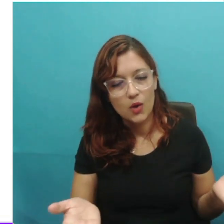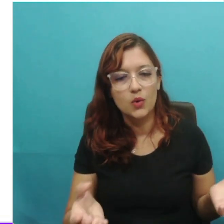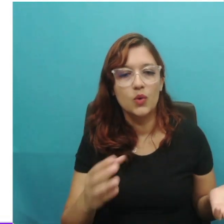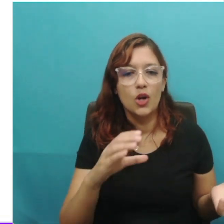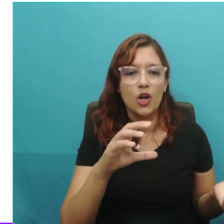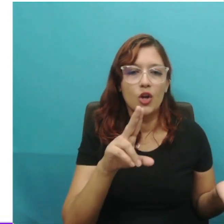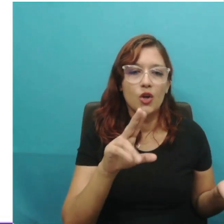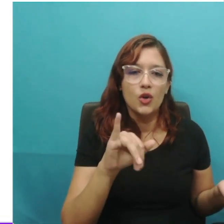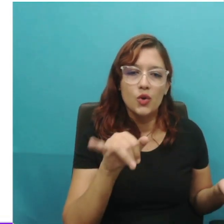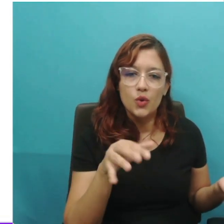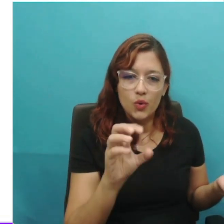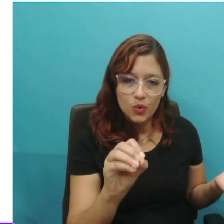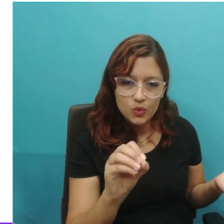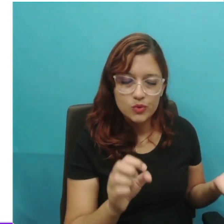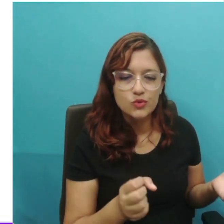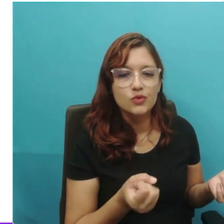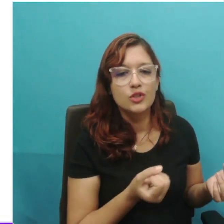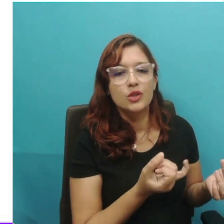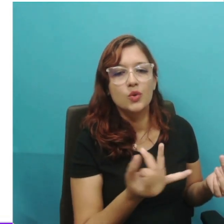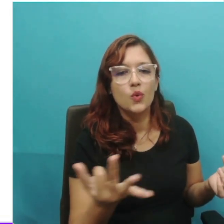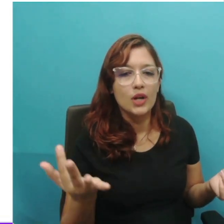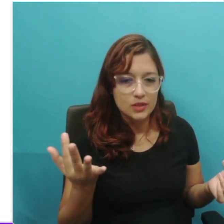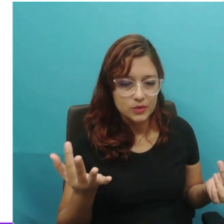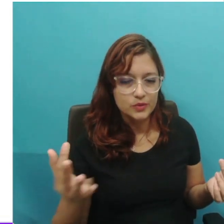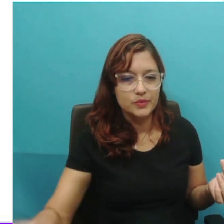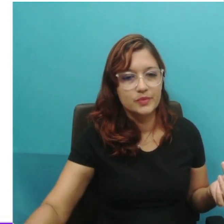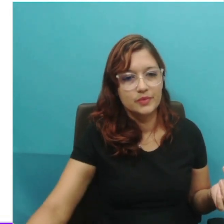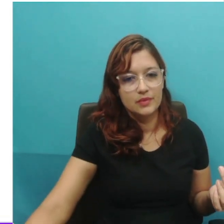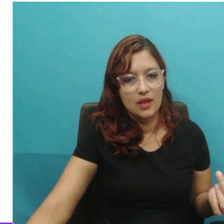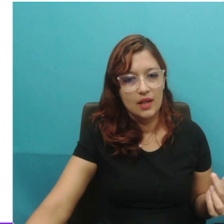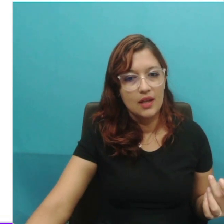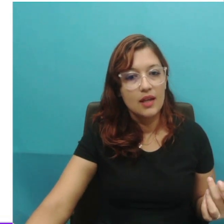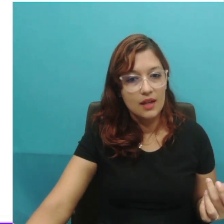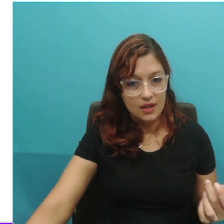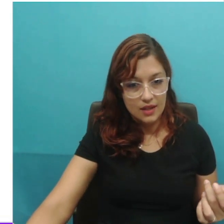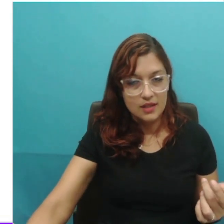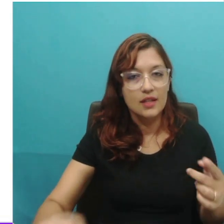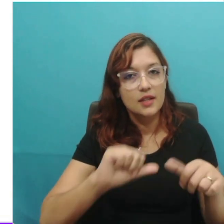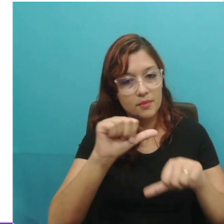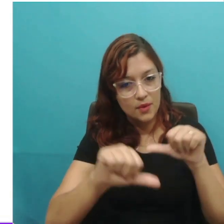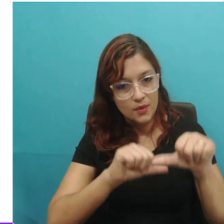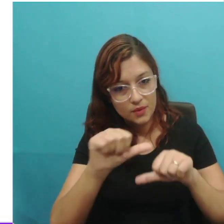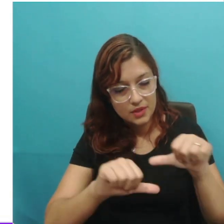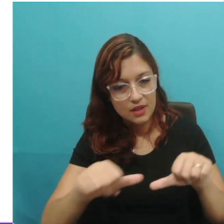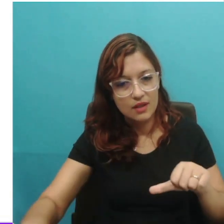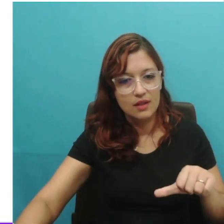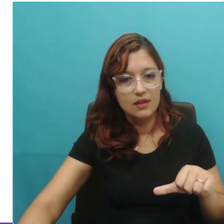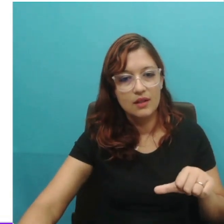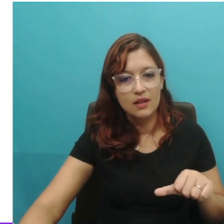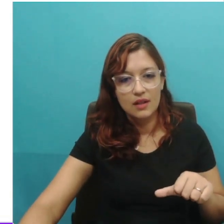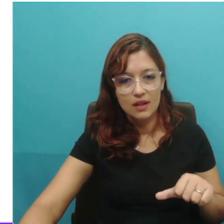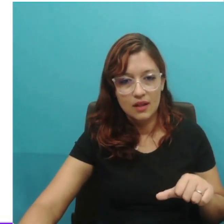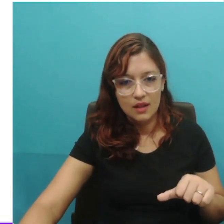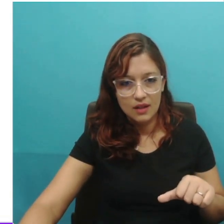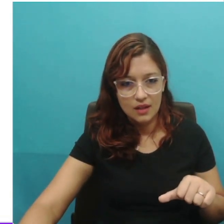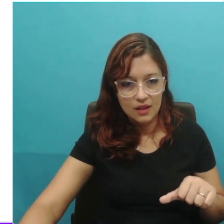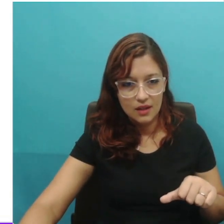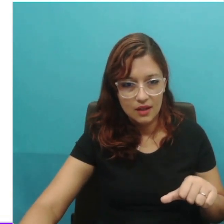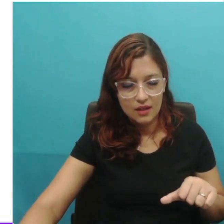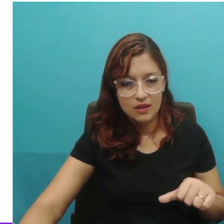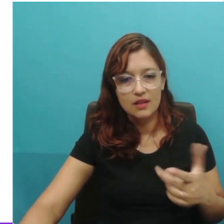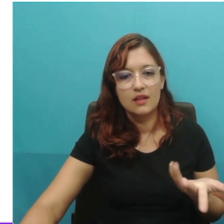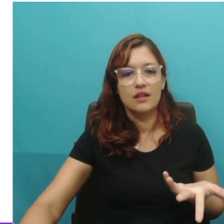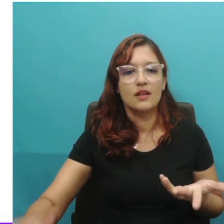E os variáveis, o qual, que pode ser a qual ou quais,